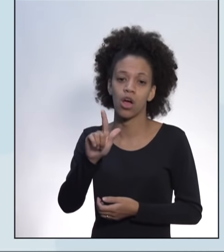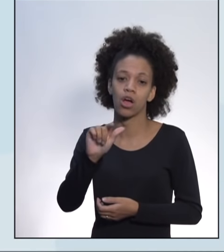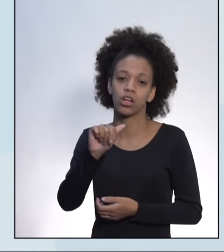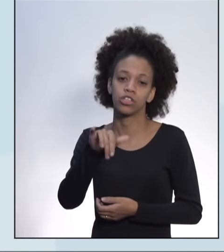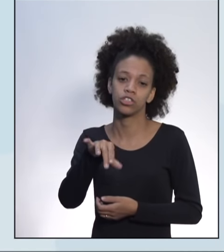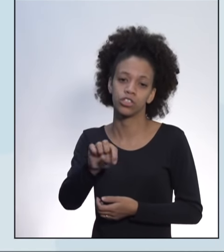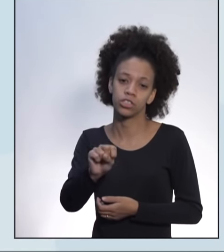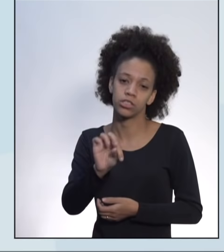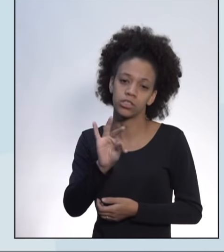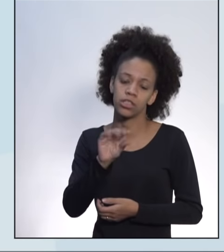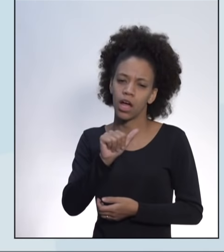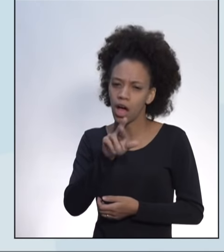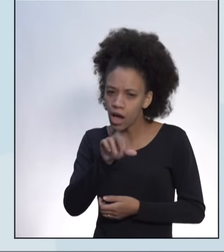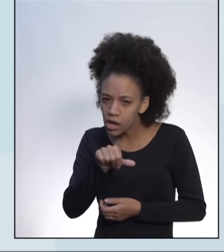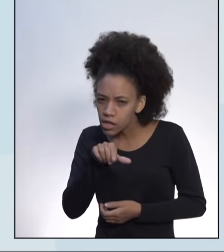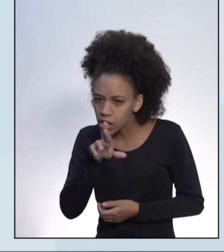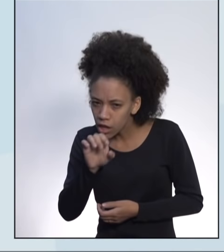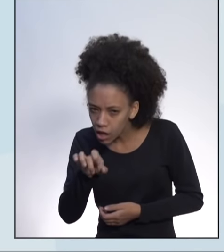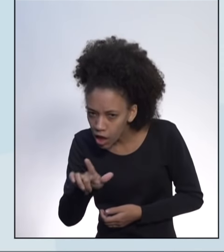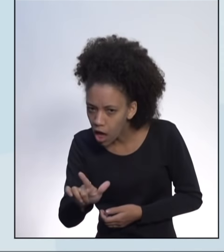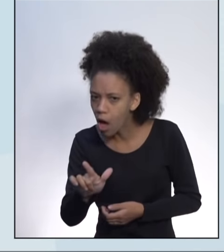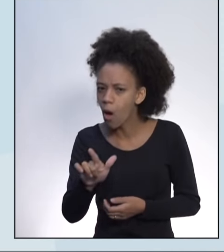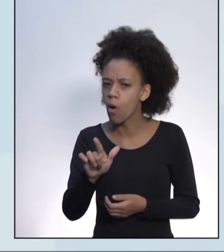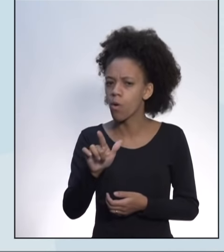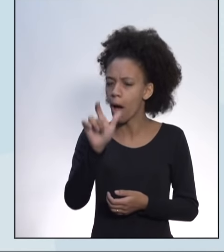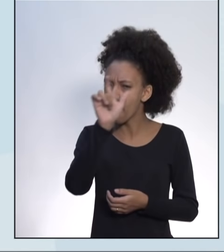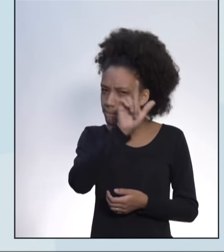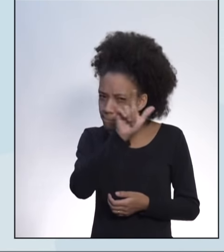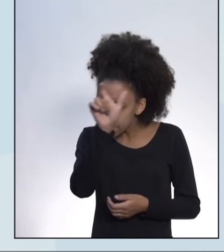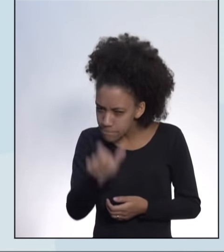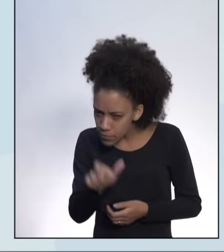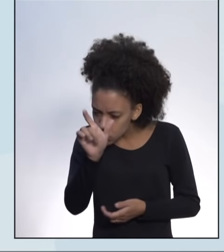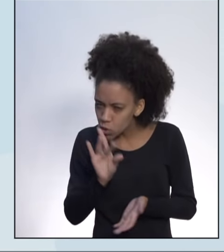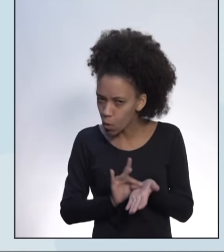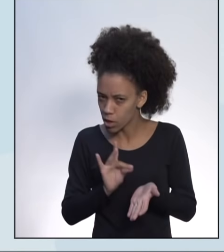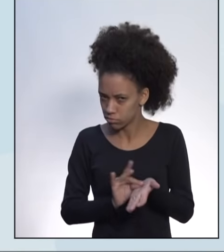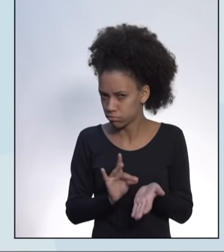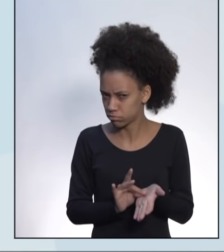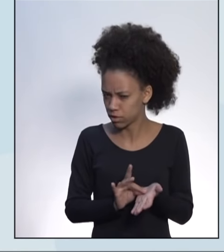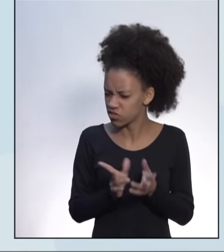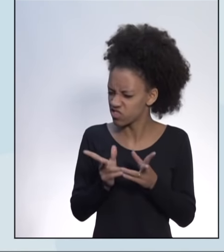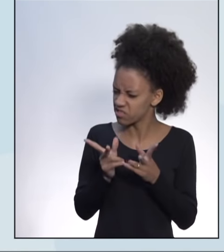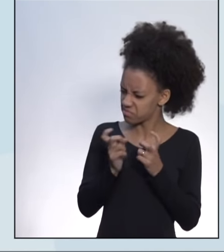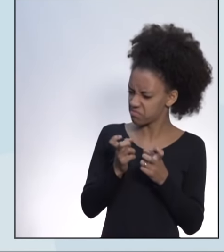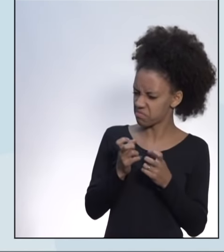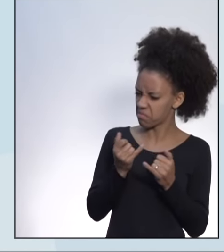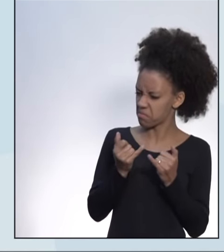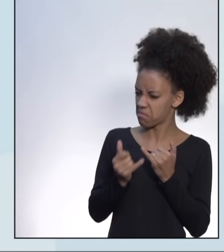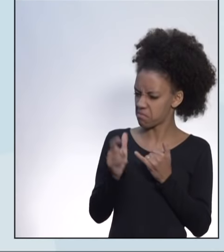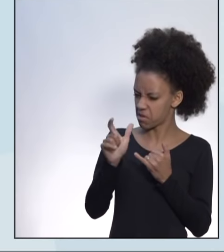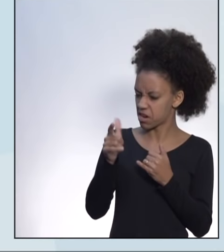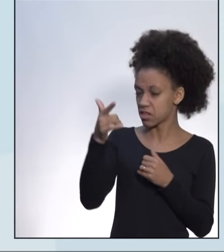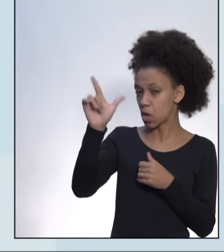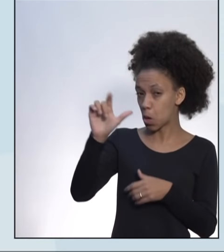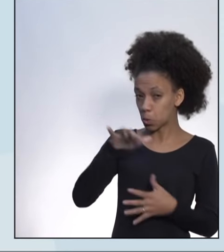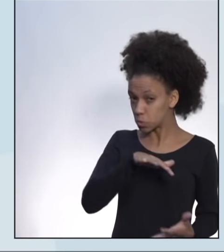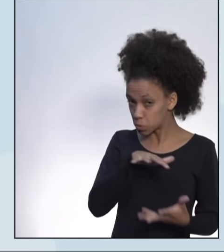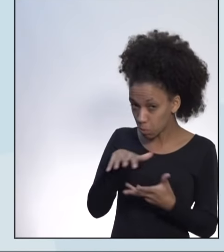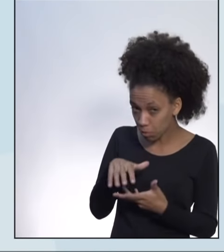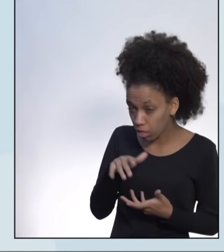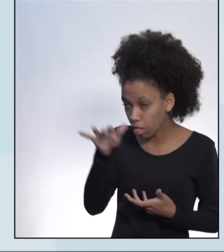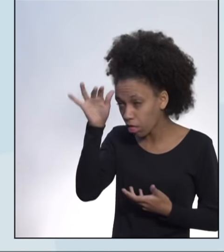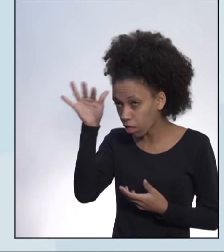eles são pessoas reais a gente não tem essa impressão de que o cientista é uma pessoa que parece que ela tá no outro mundo